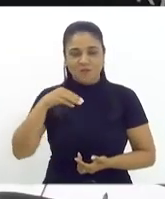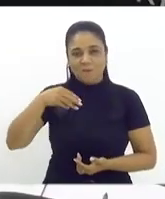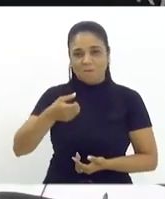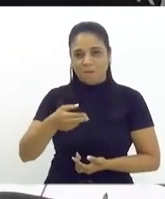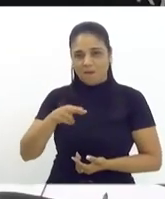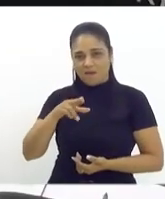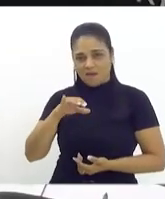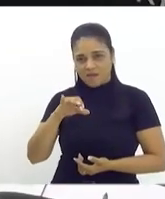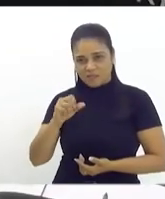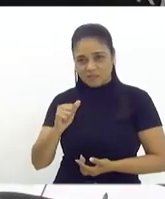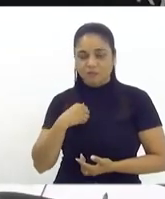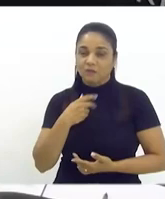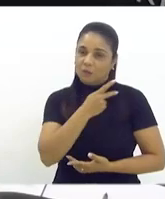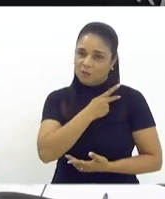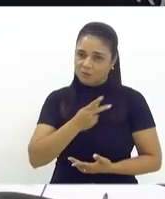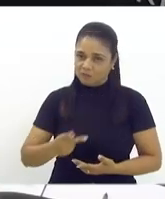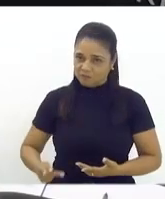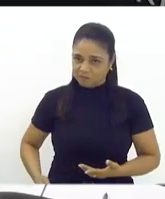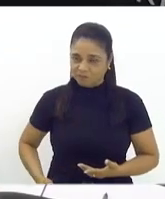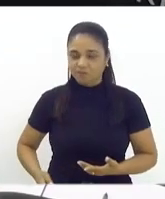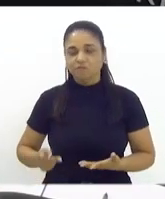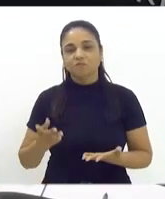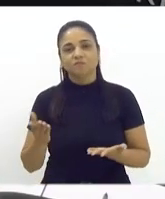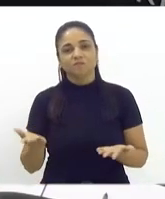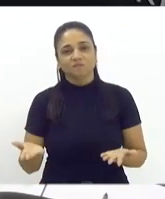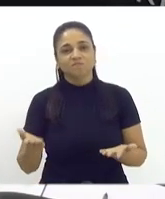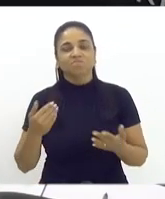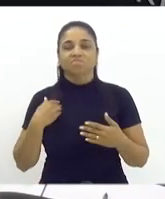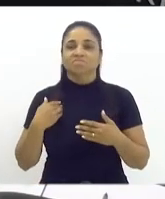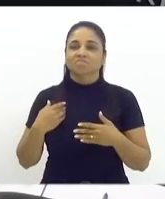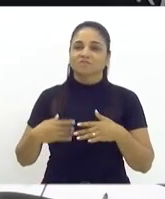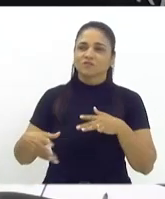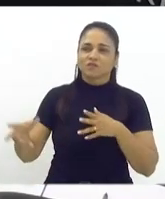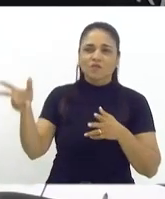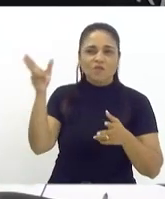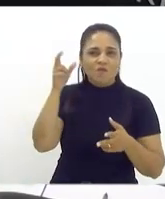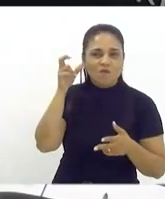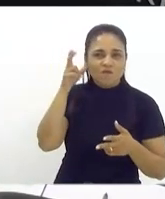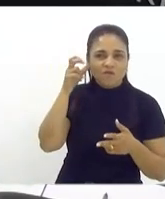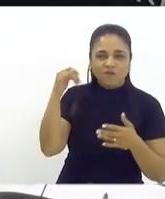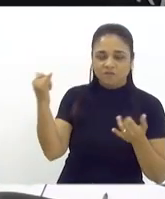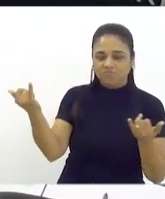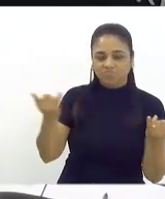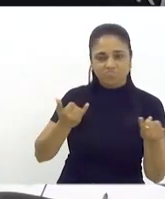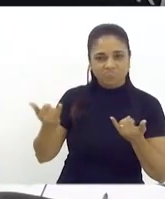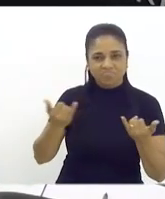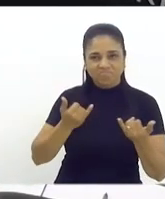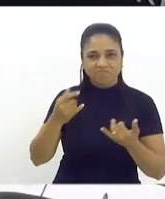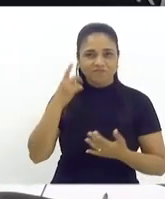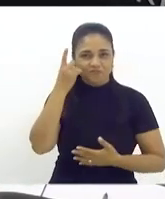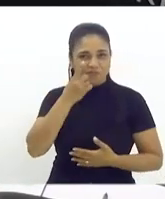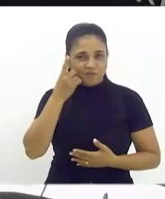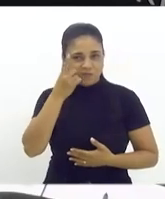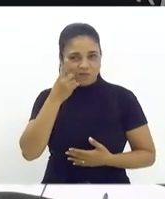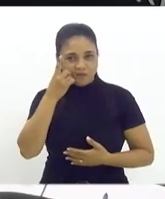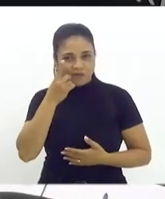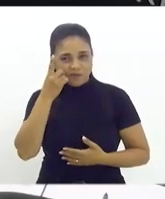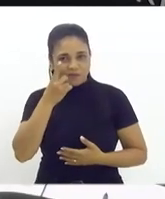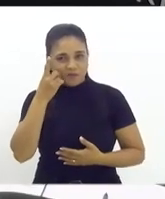Presidente eu queria colhendo O que foi dito pelas nobres deputados primeiro